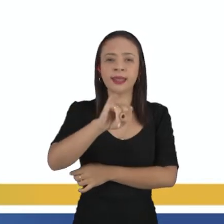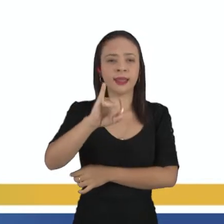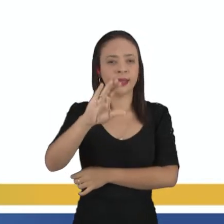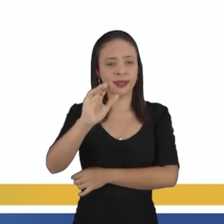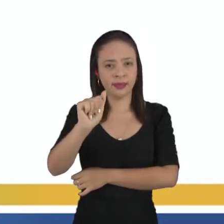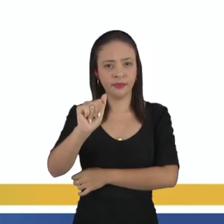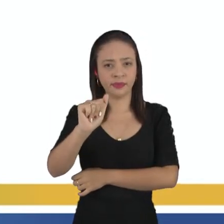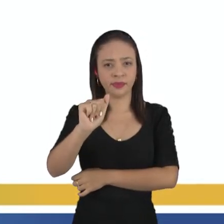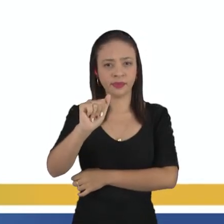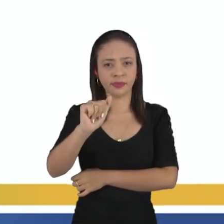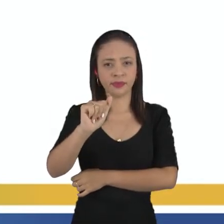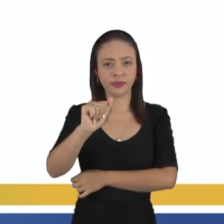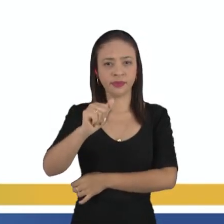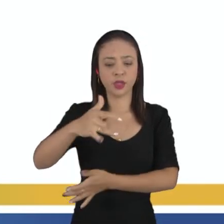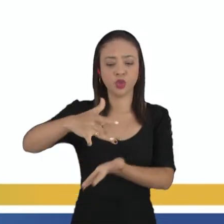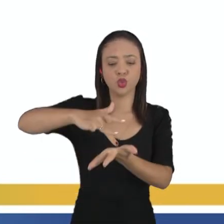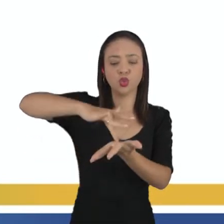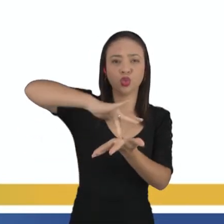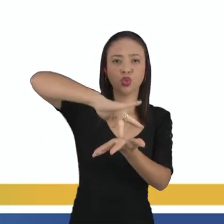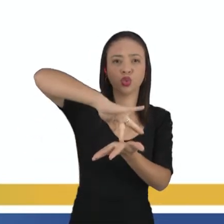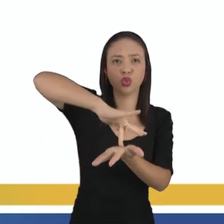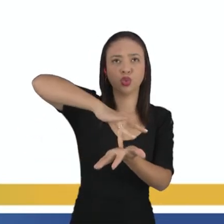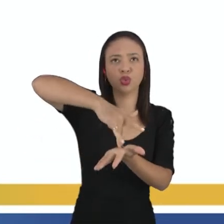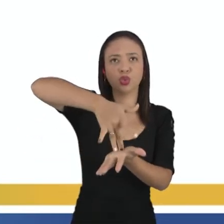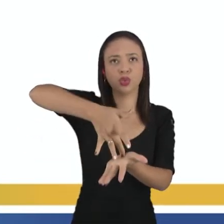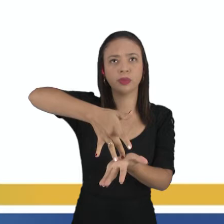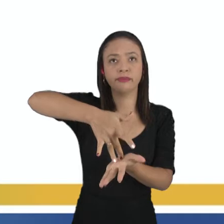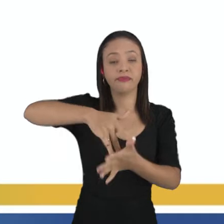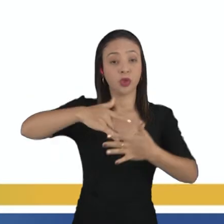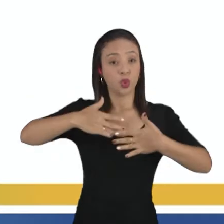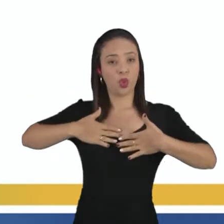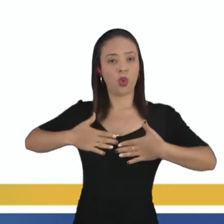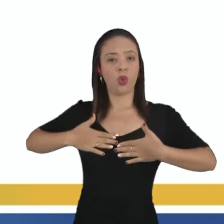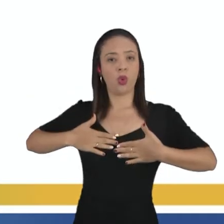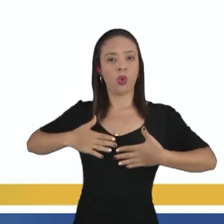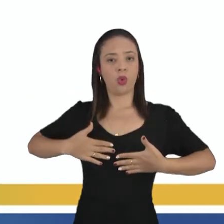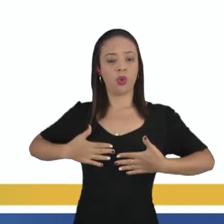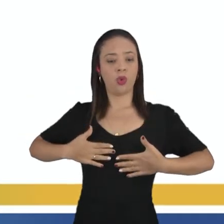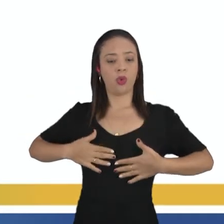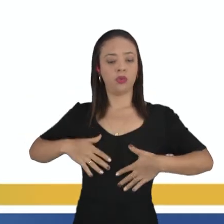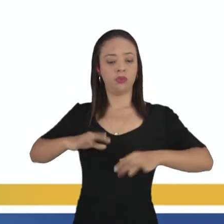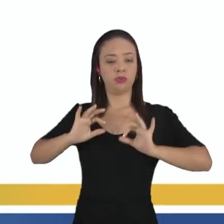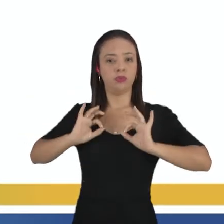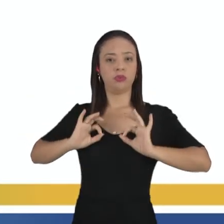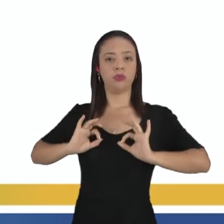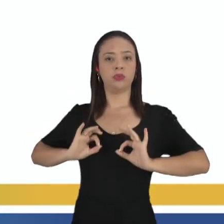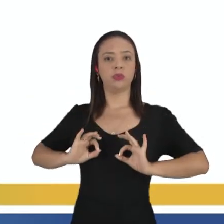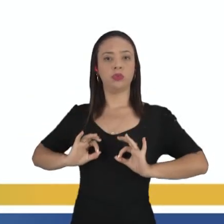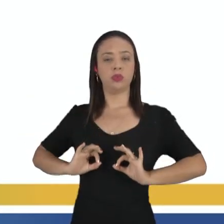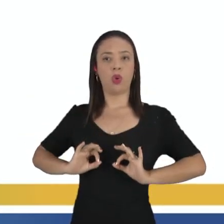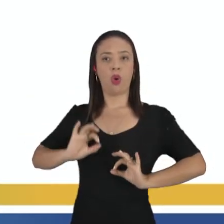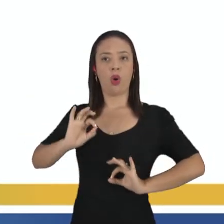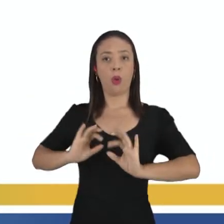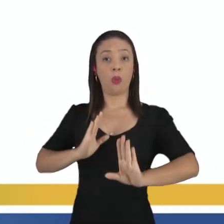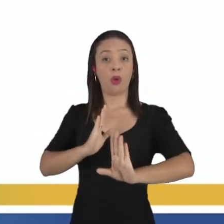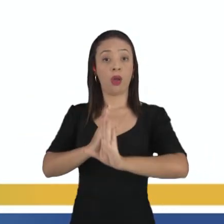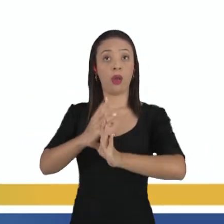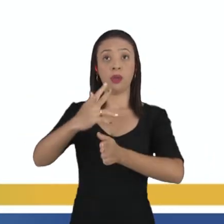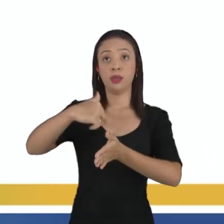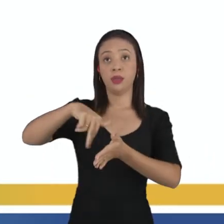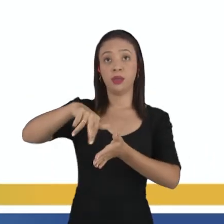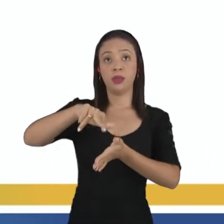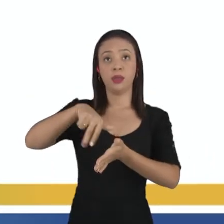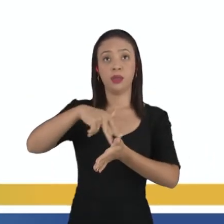E observem o que diz o texto do autor. Um corpo educado na e pela dança se constitui